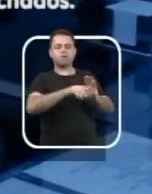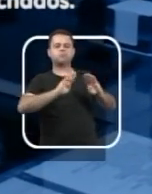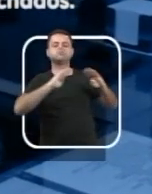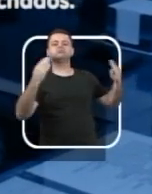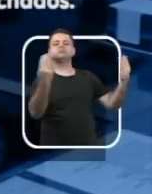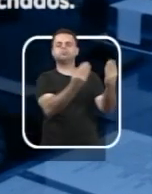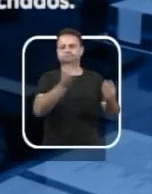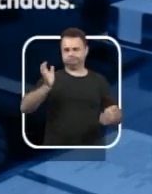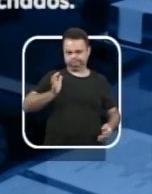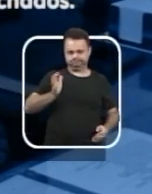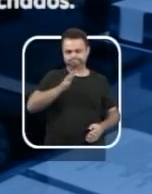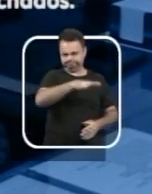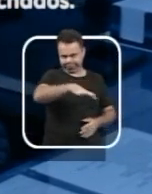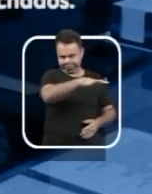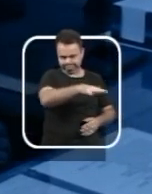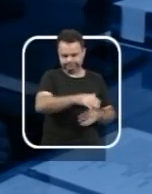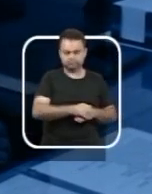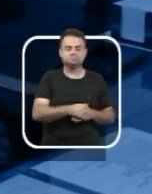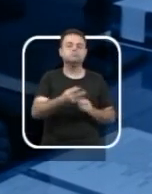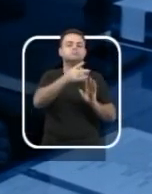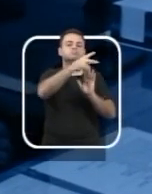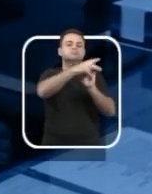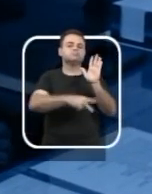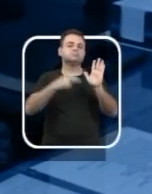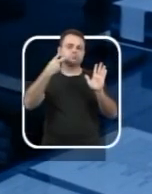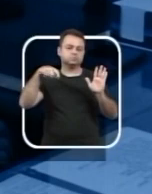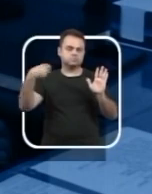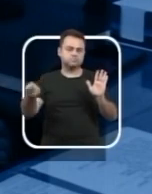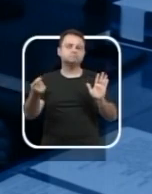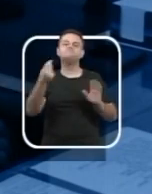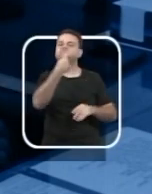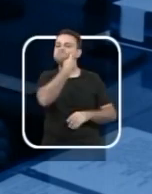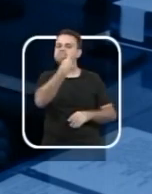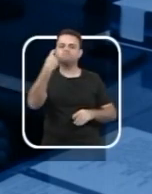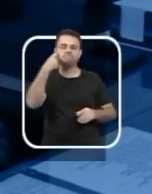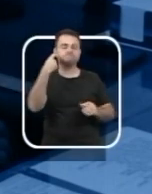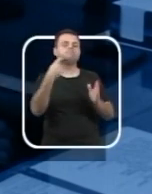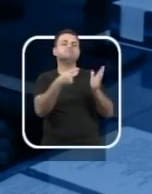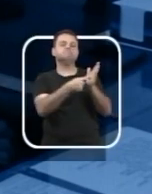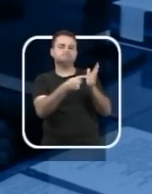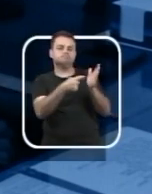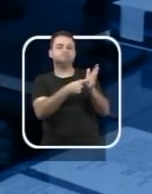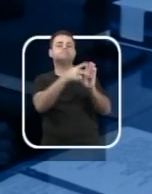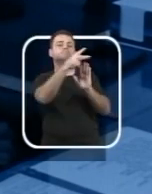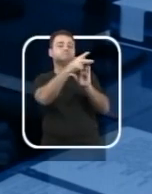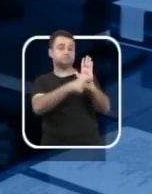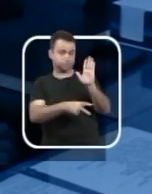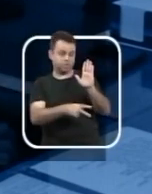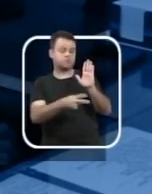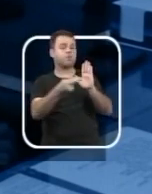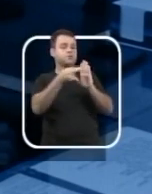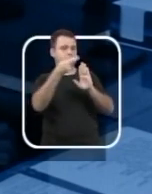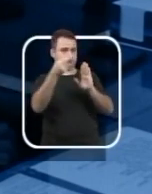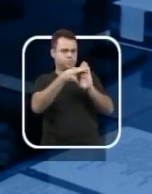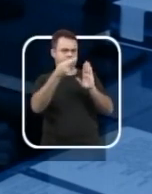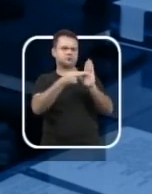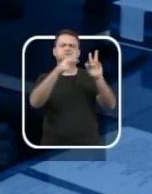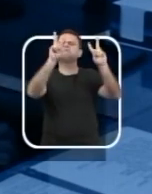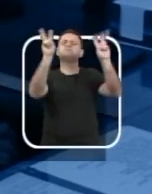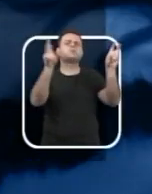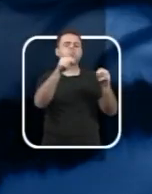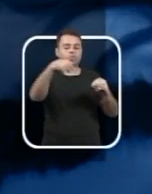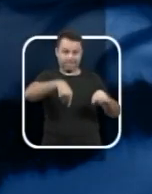residências desses condomínios. De Jorge Menezes, do PSD, deu entrada a projeto de resolução que altera